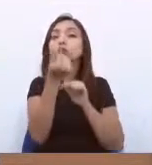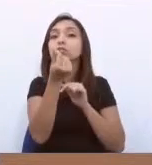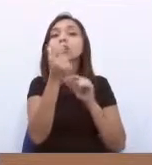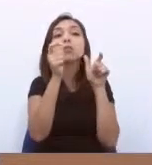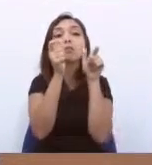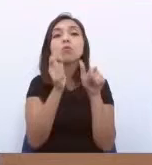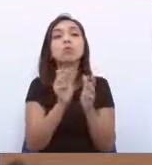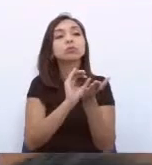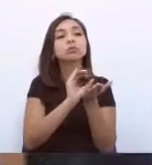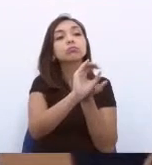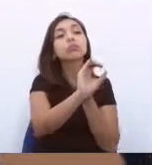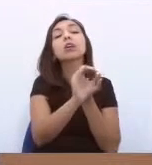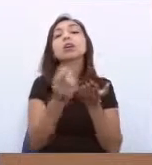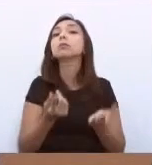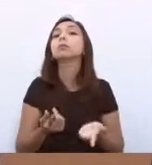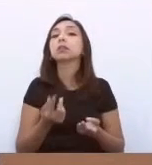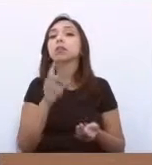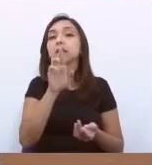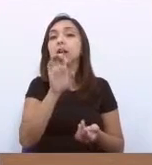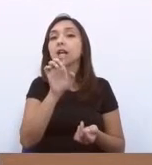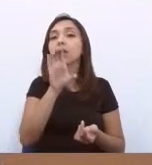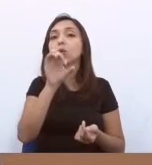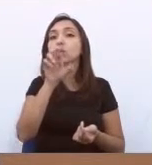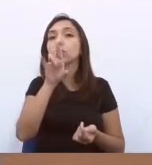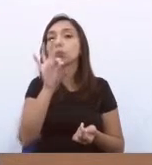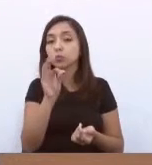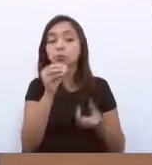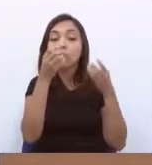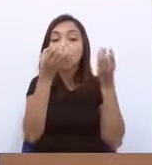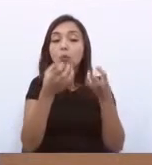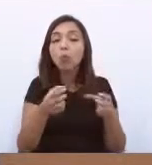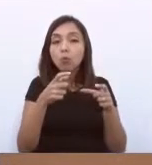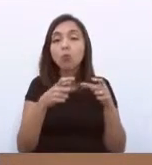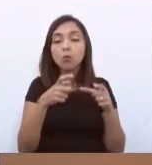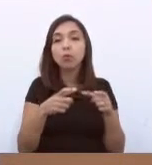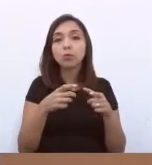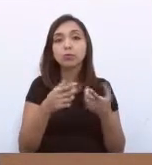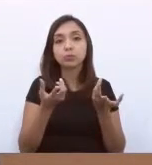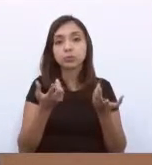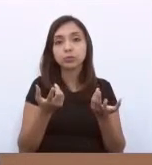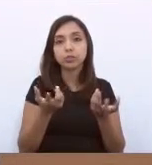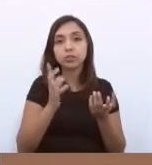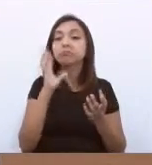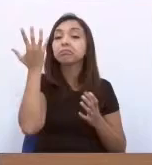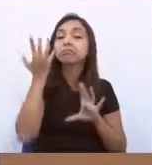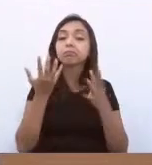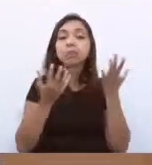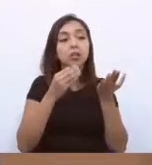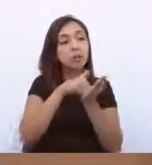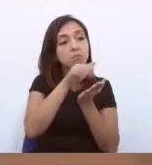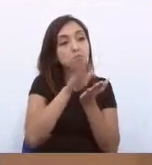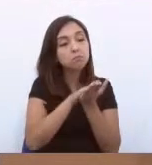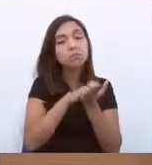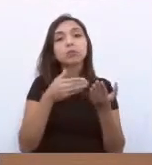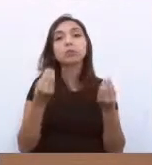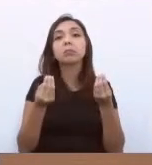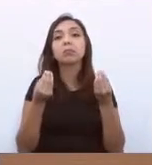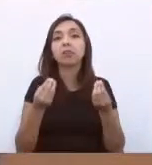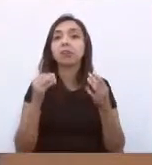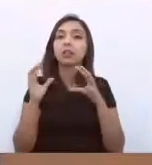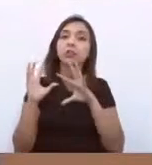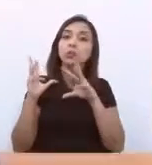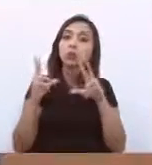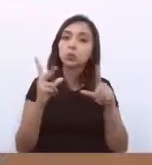aplicado realmente o recurso, esse valor imposto de forma de multa para que todos